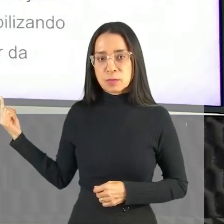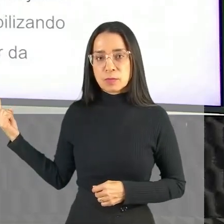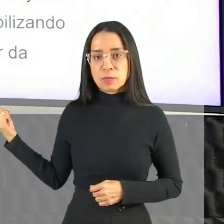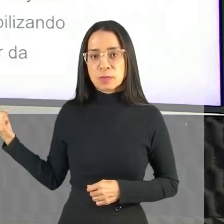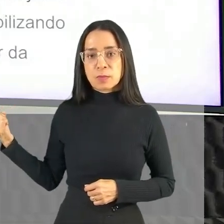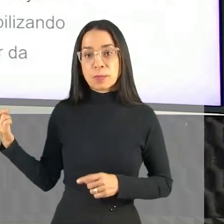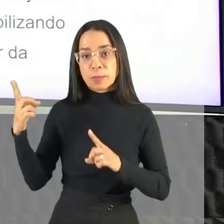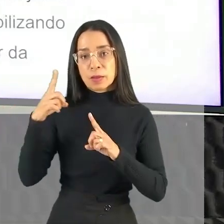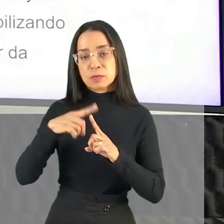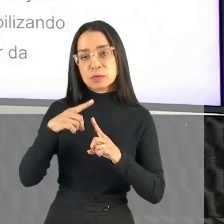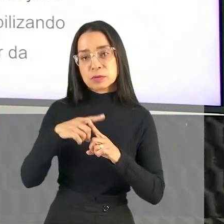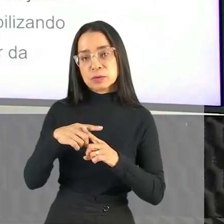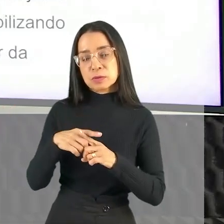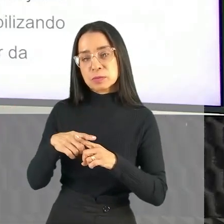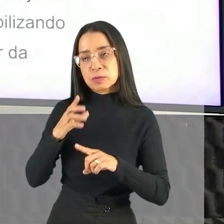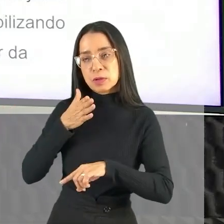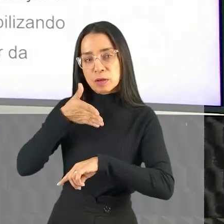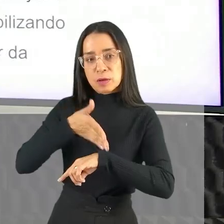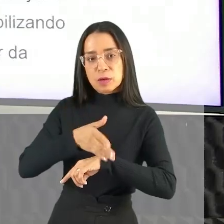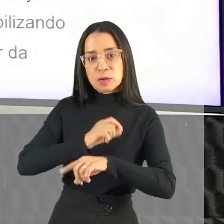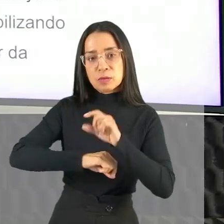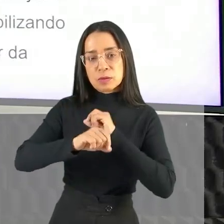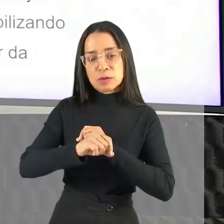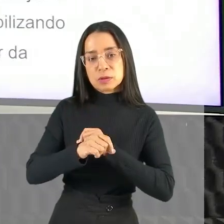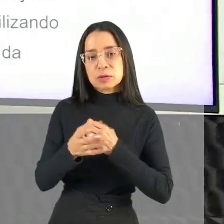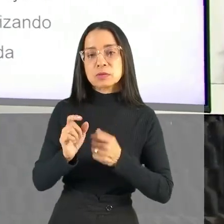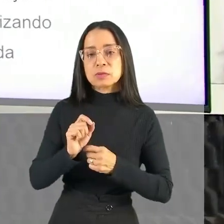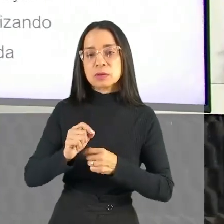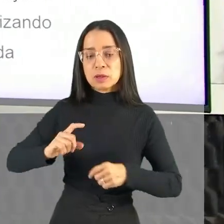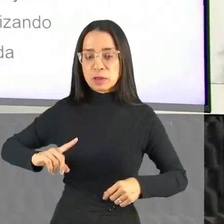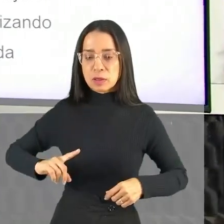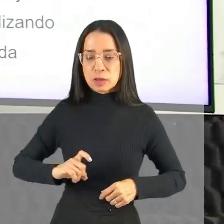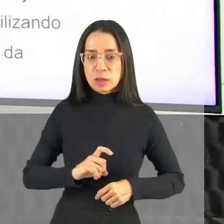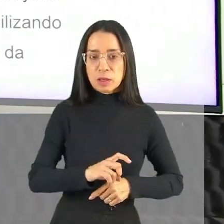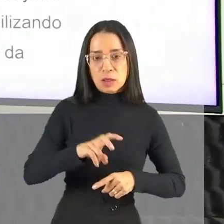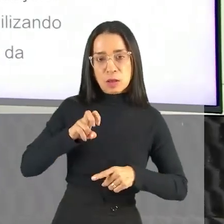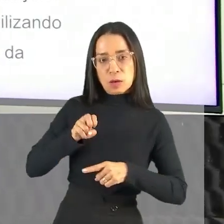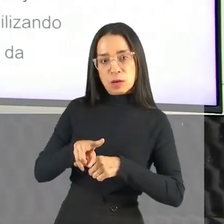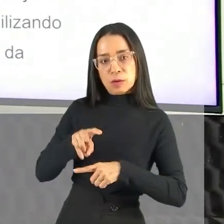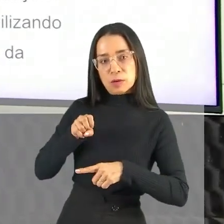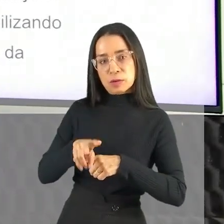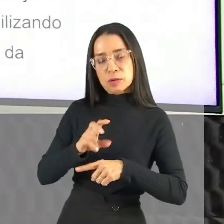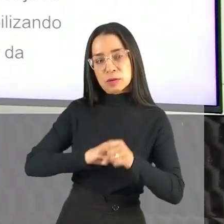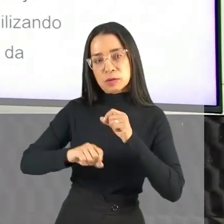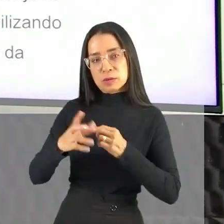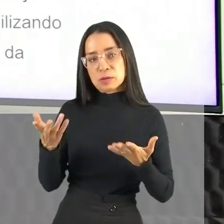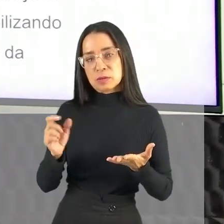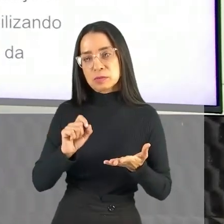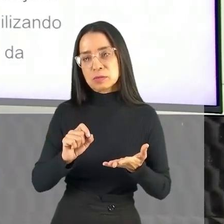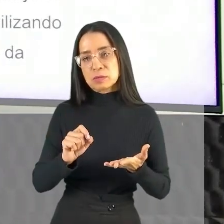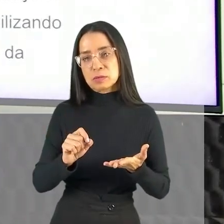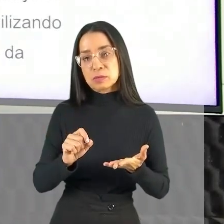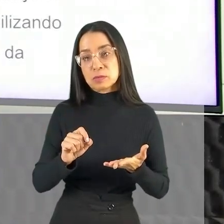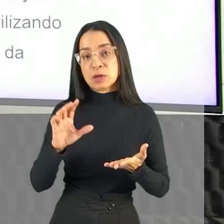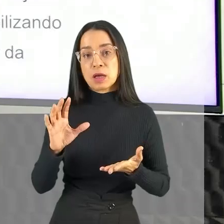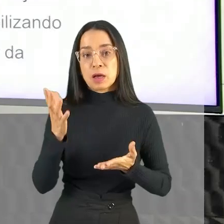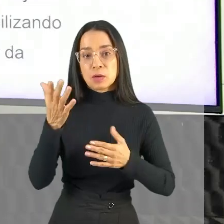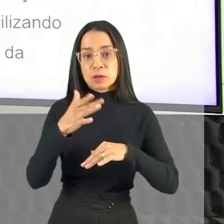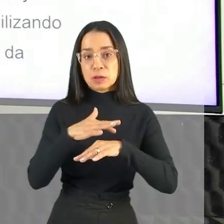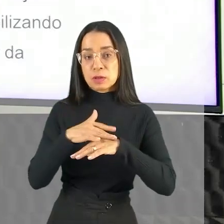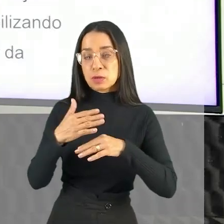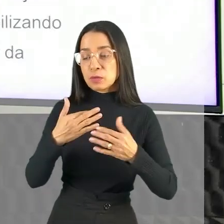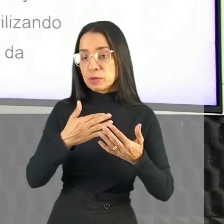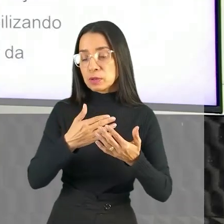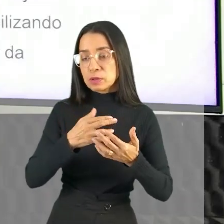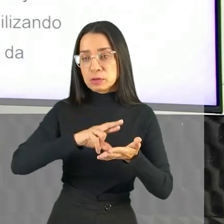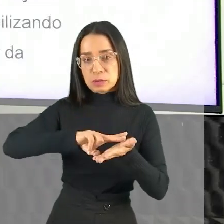infecções parasitárias, tais como a malária e ectossomose, ocorrem em determinadas localidades, dependem de